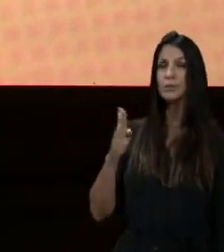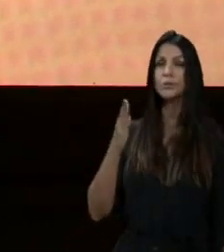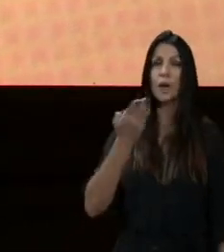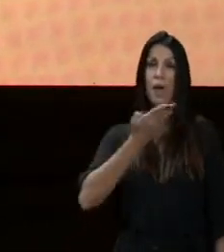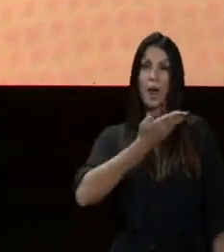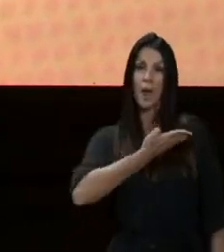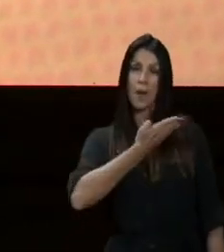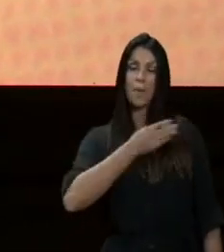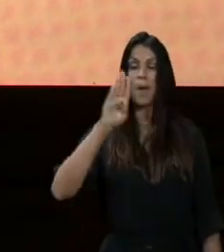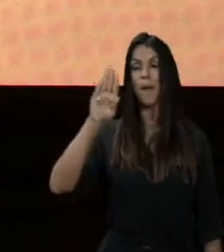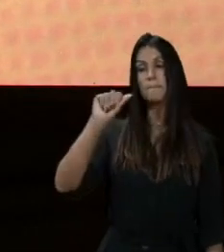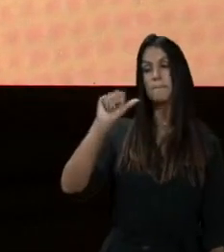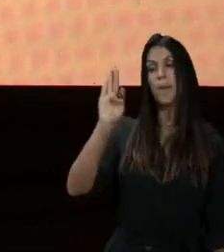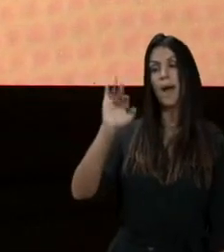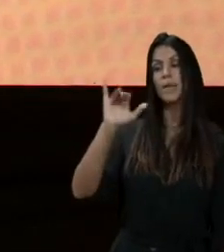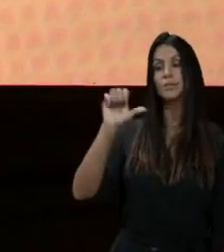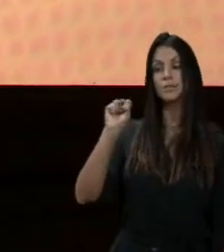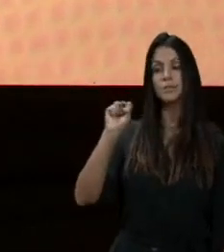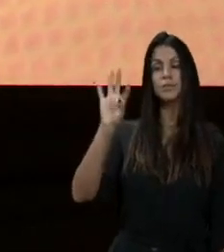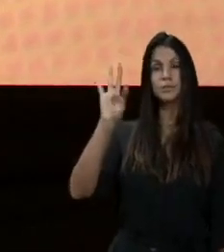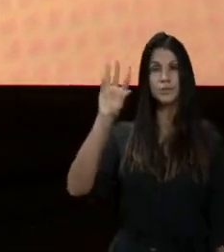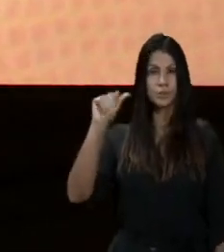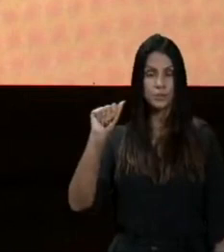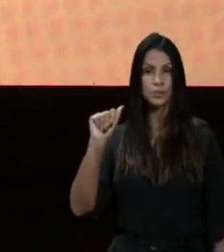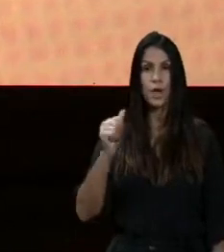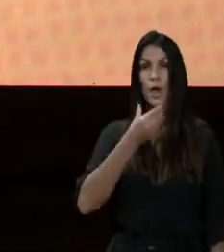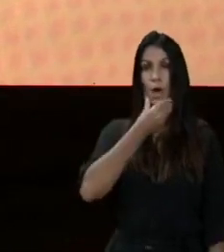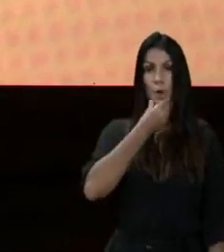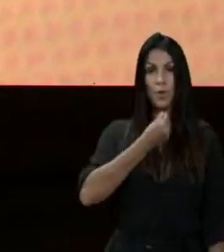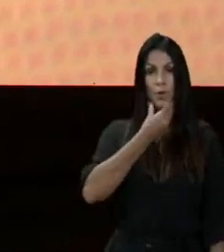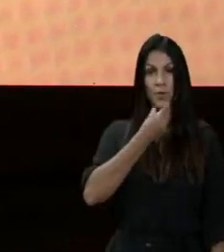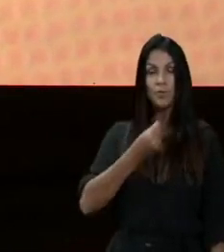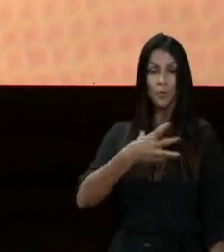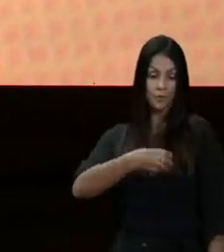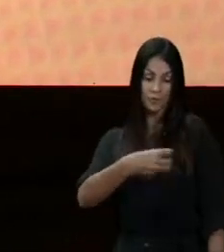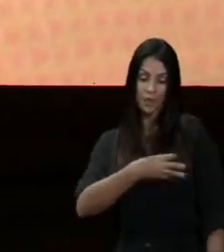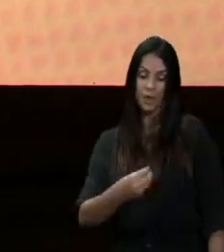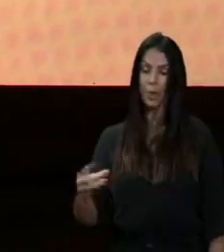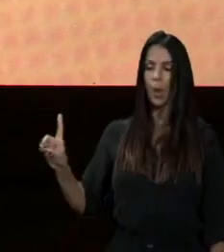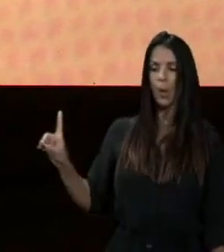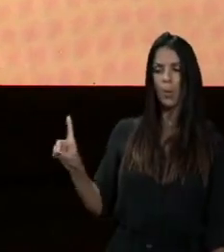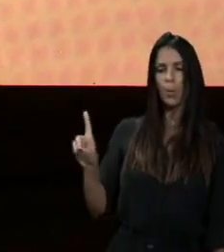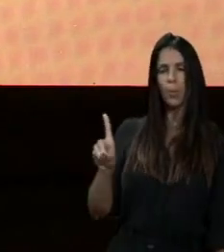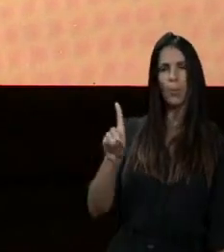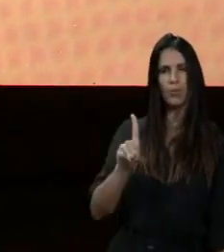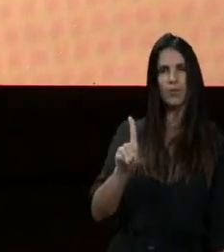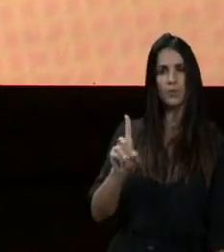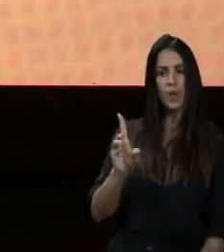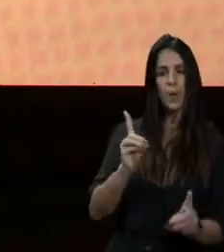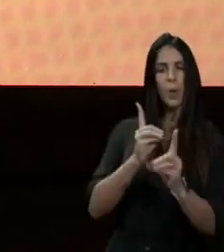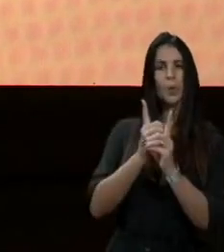o filho médico tava vindo para passar o Dia das Mães com a mãe e sofreu um acidente na estrada